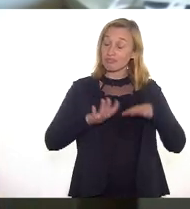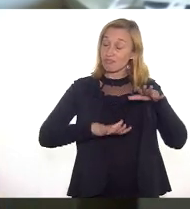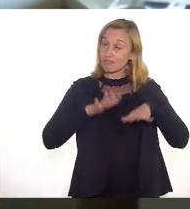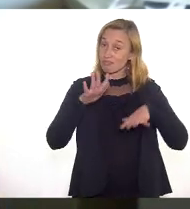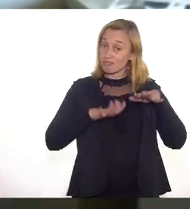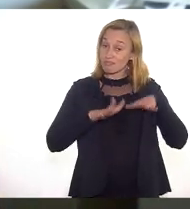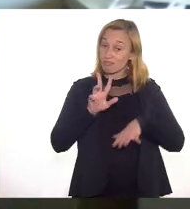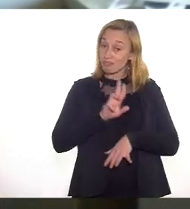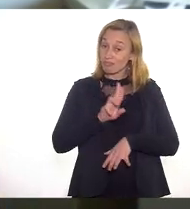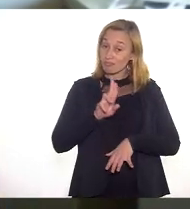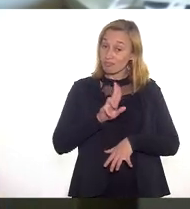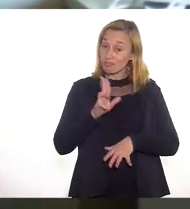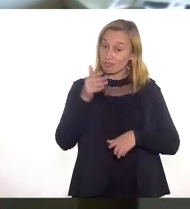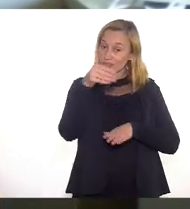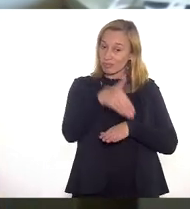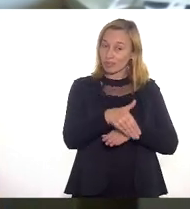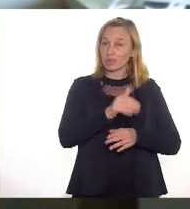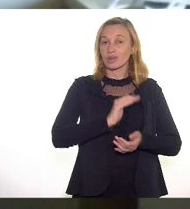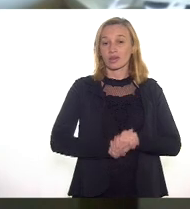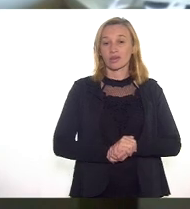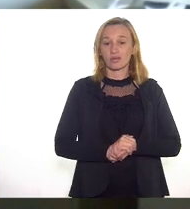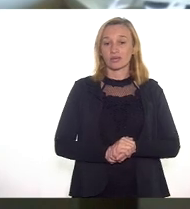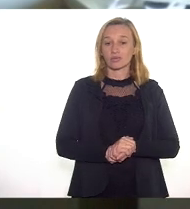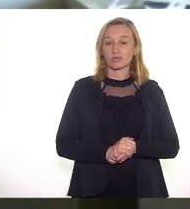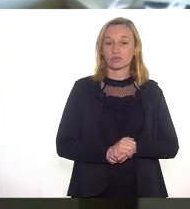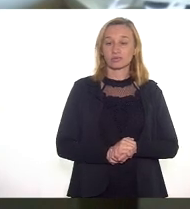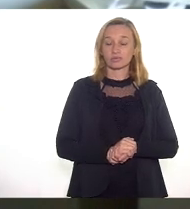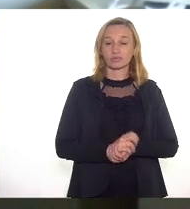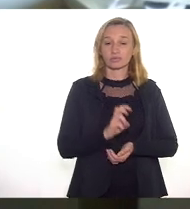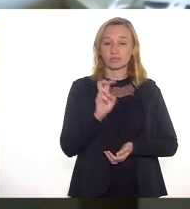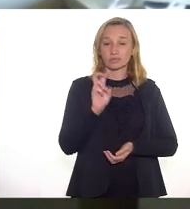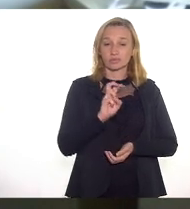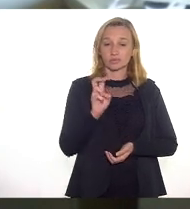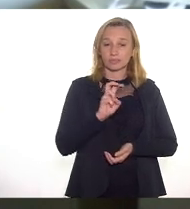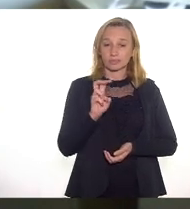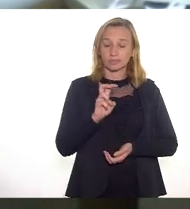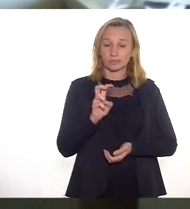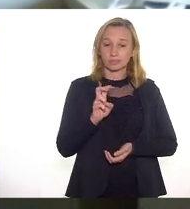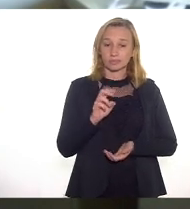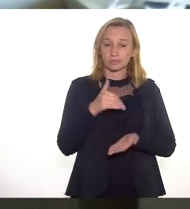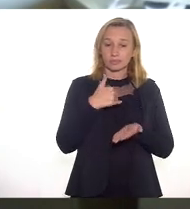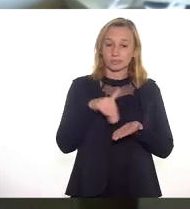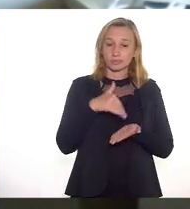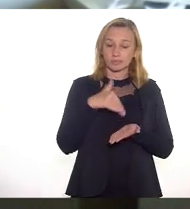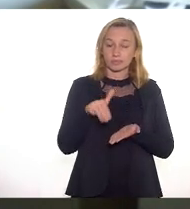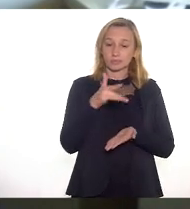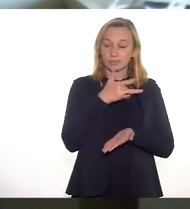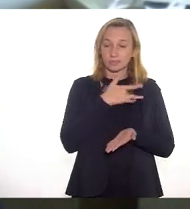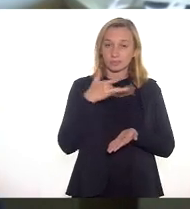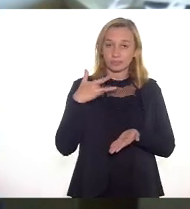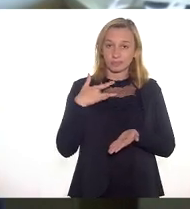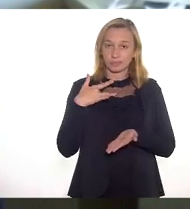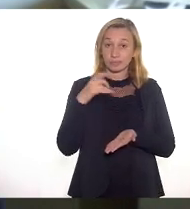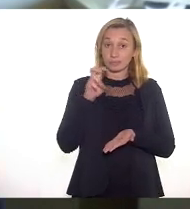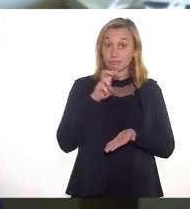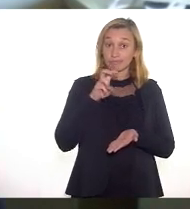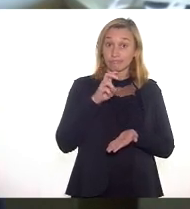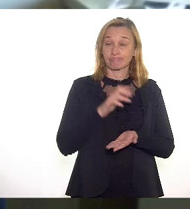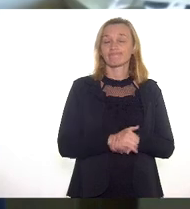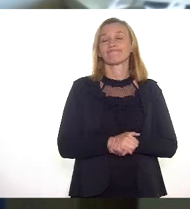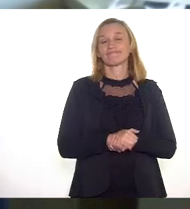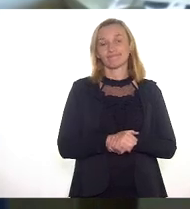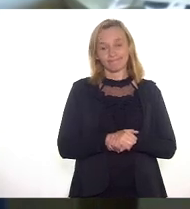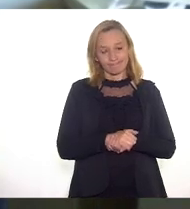independente do nome que entra, este é o quinto secretário de saúde, o quinto,